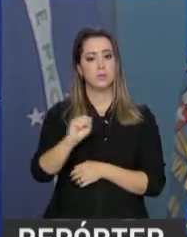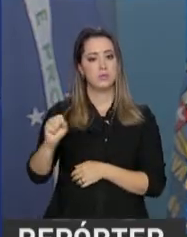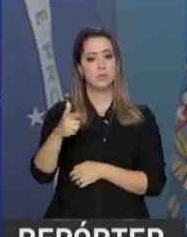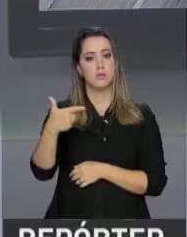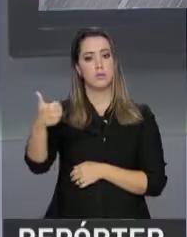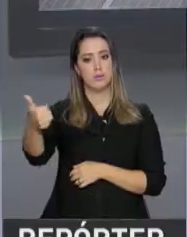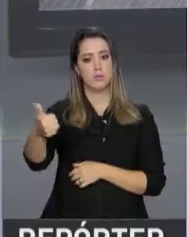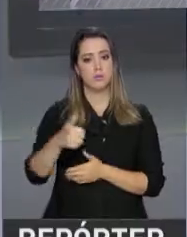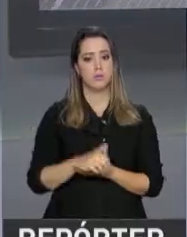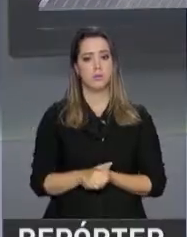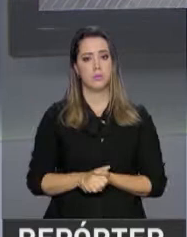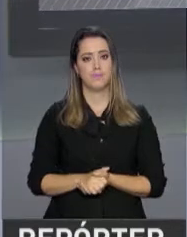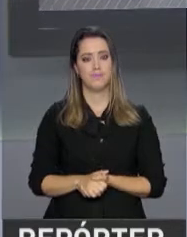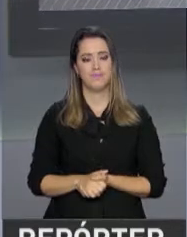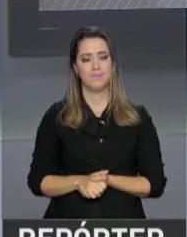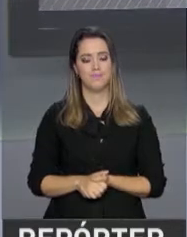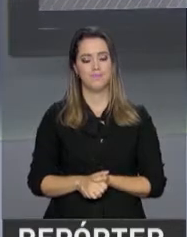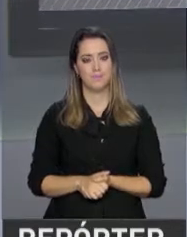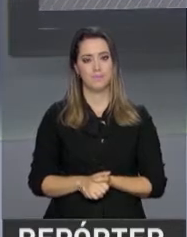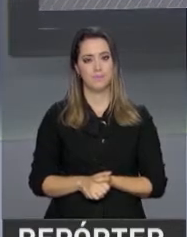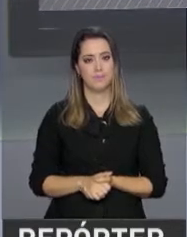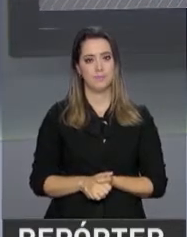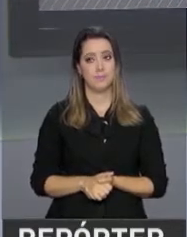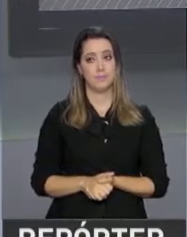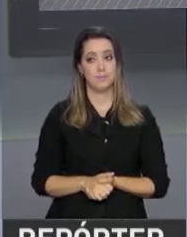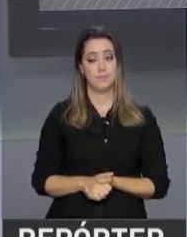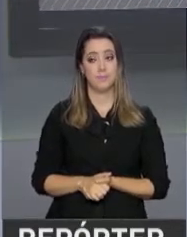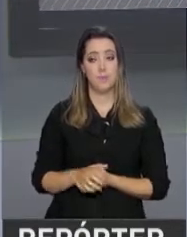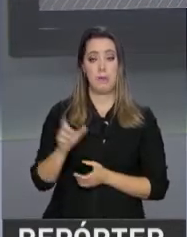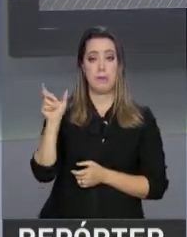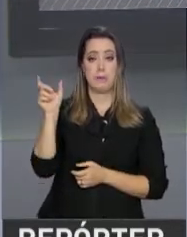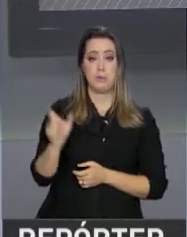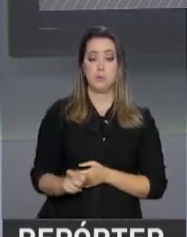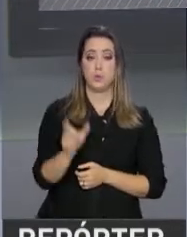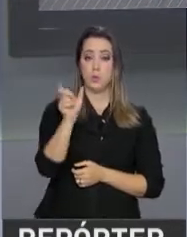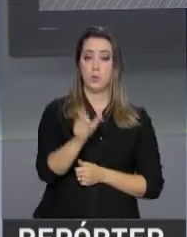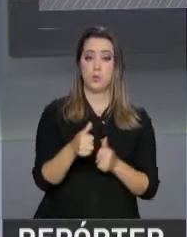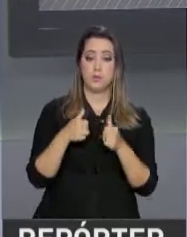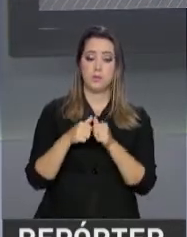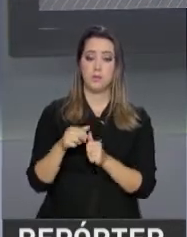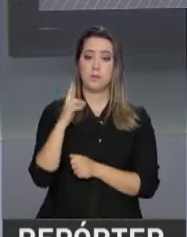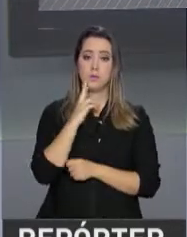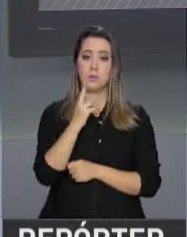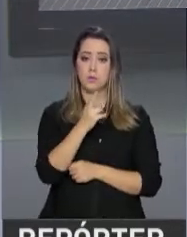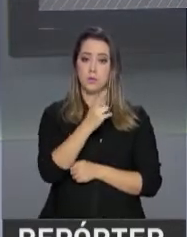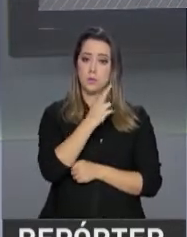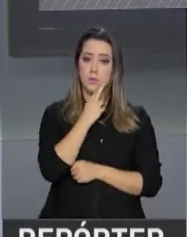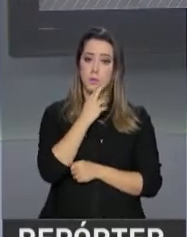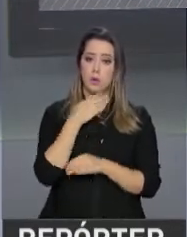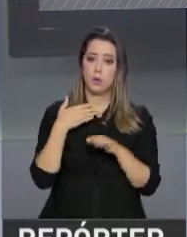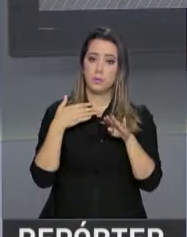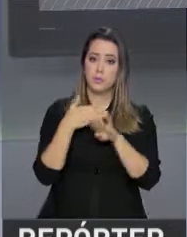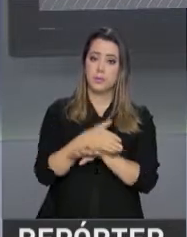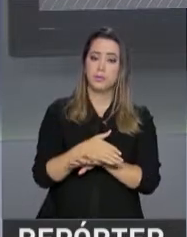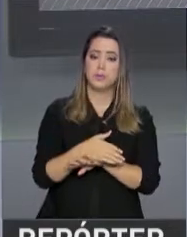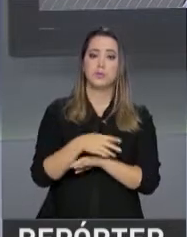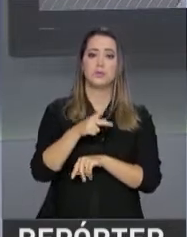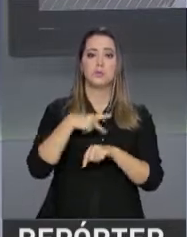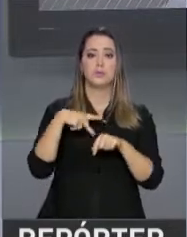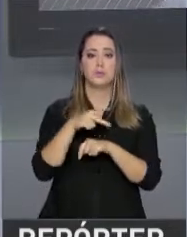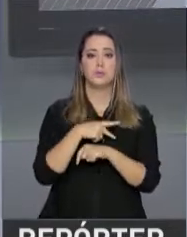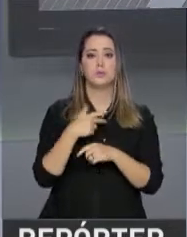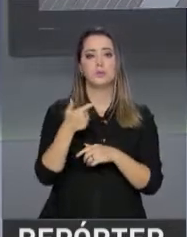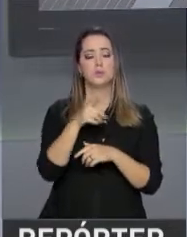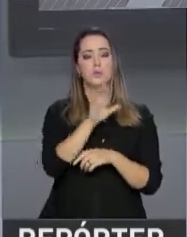21 a transferência de imigrantes venezuelanos que estão em roraima para outros estados do país começa